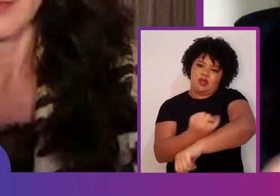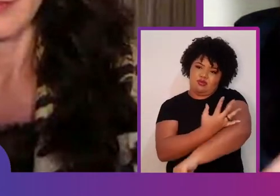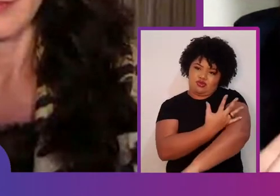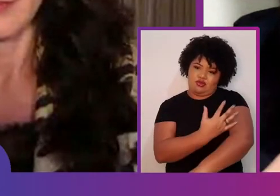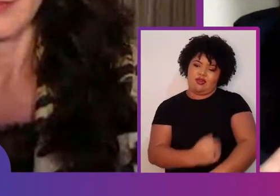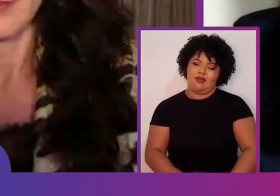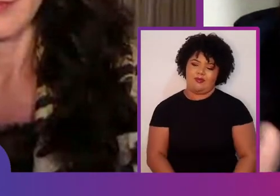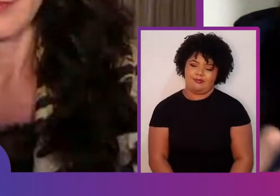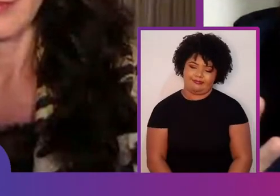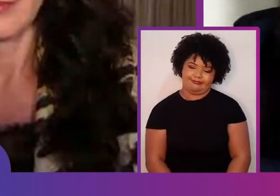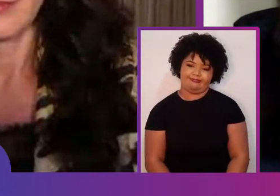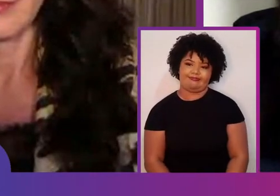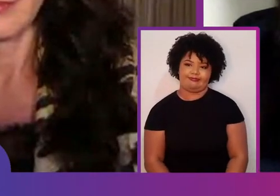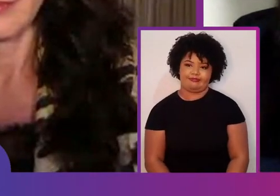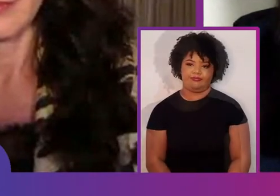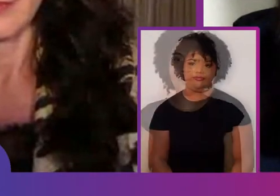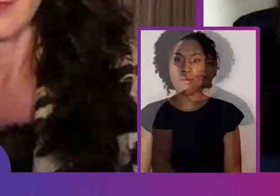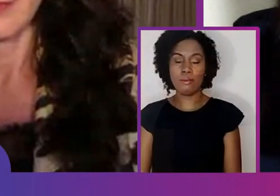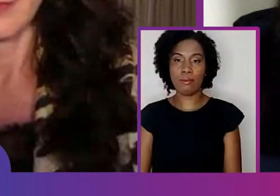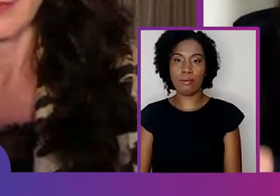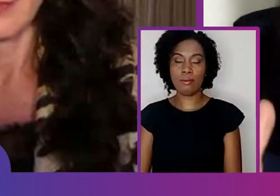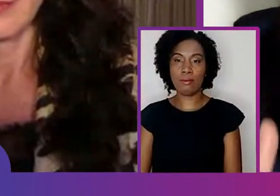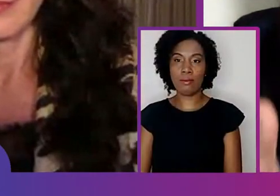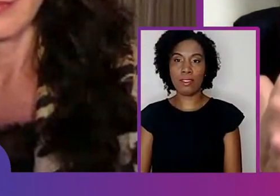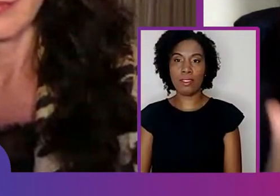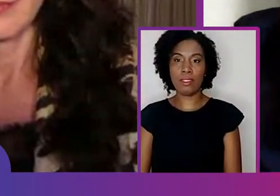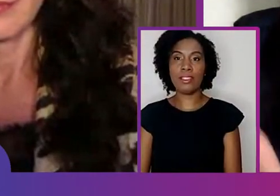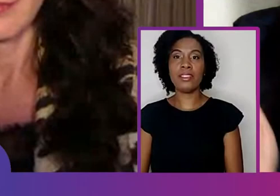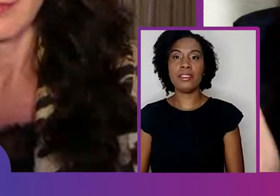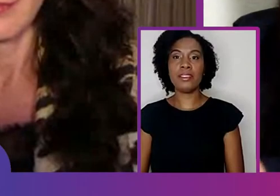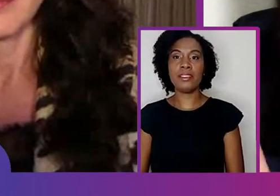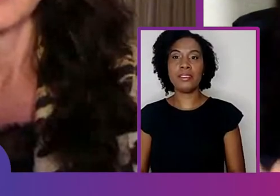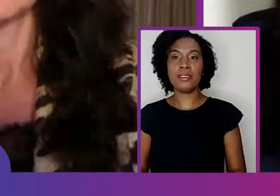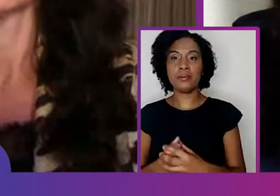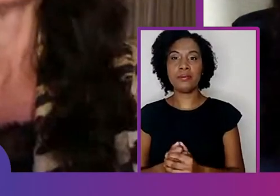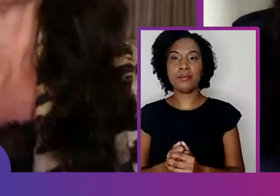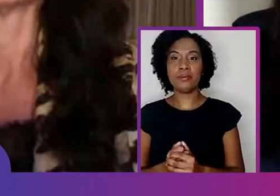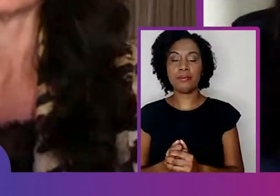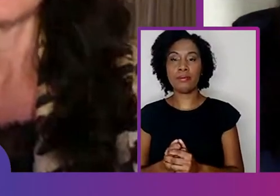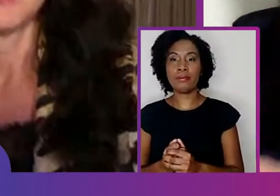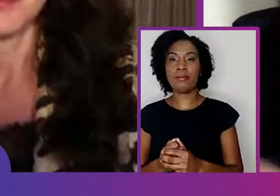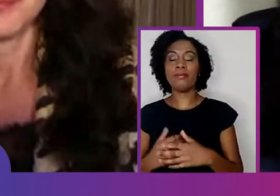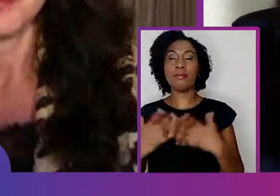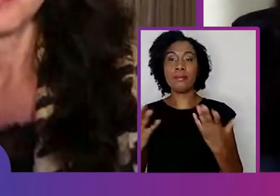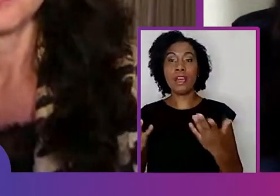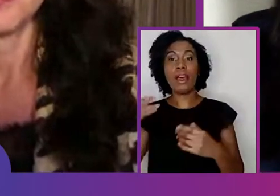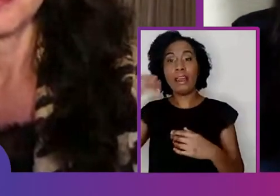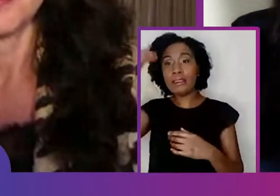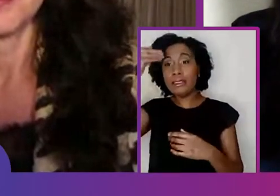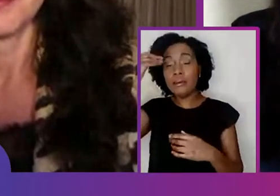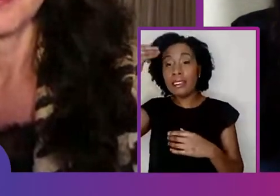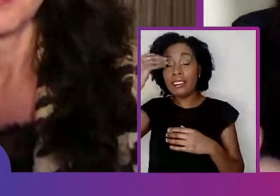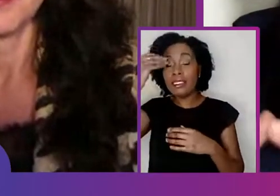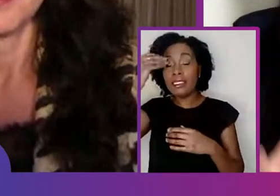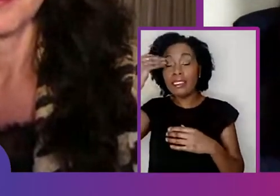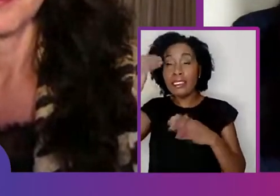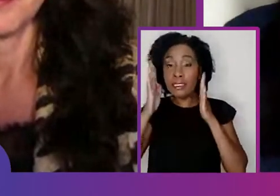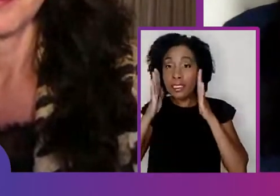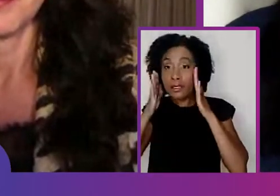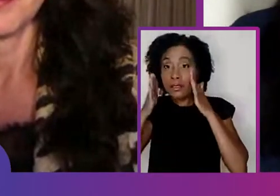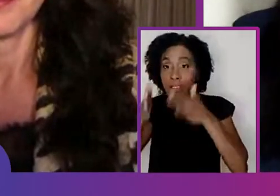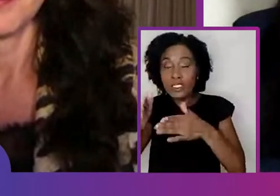uma especificidade de narrativa, não é uma experiência específica com data e hora,